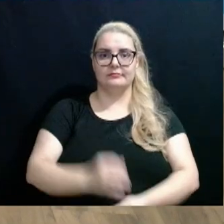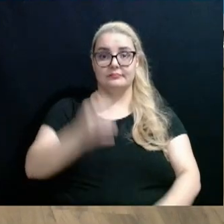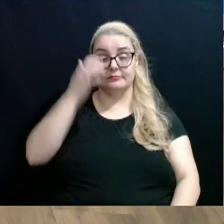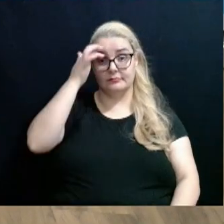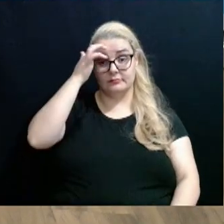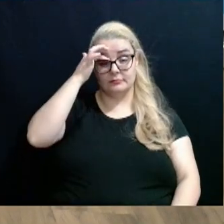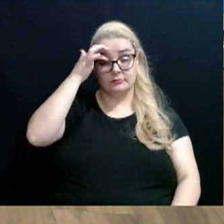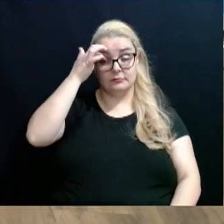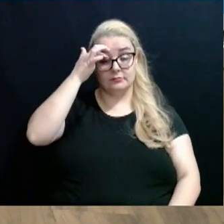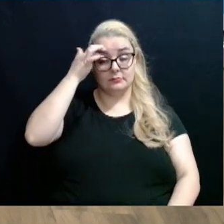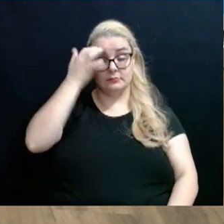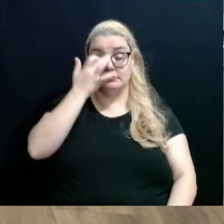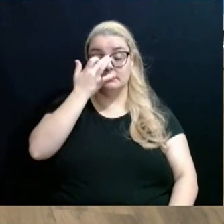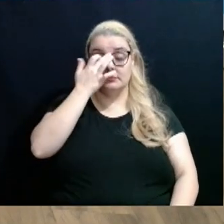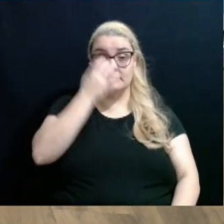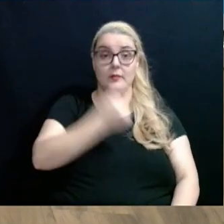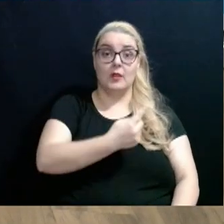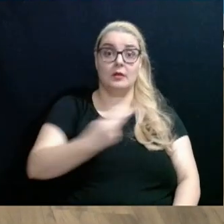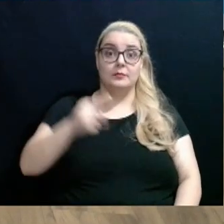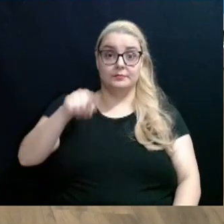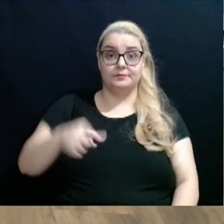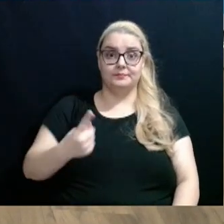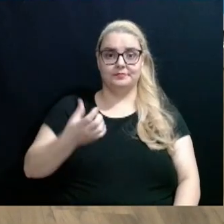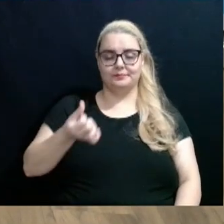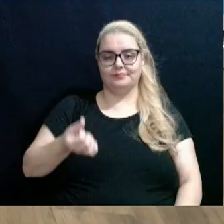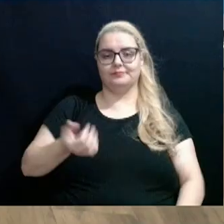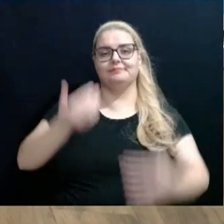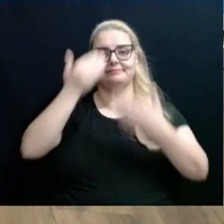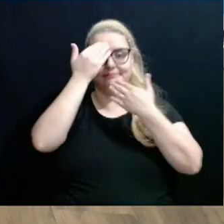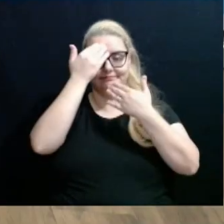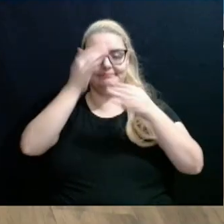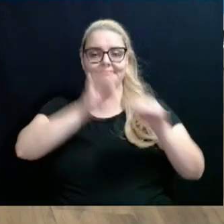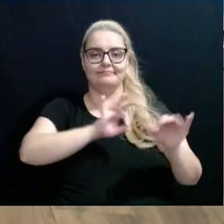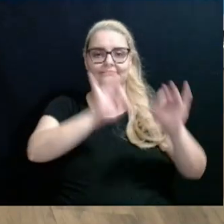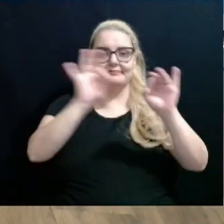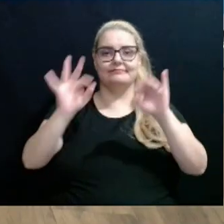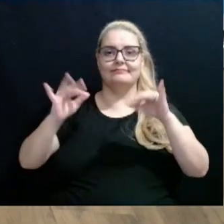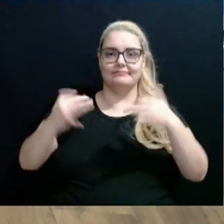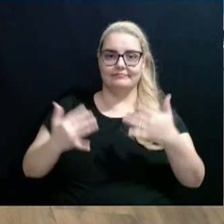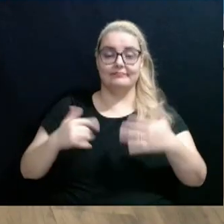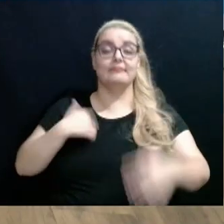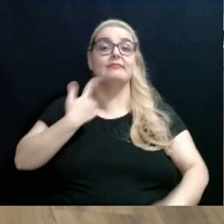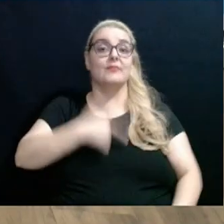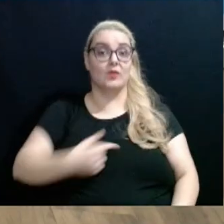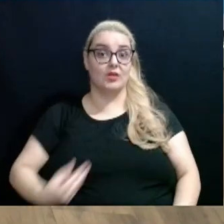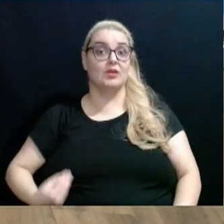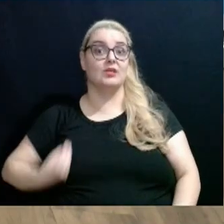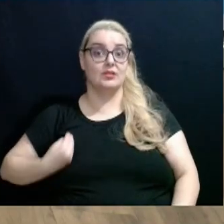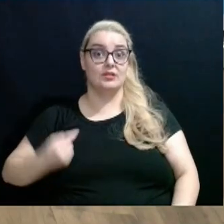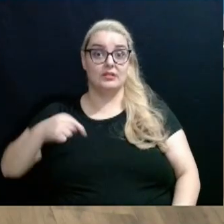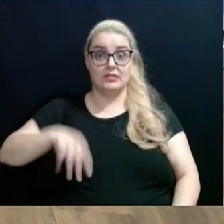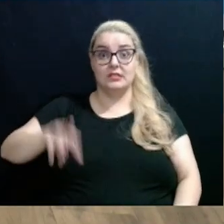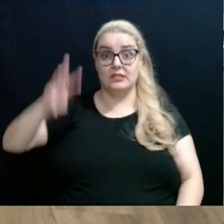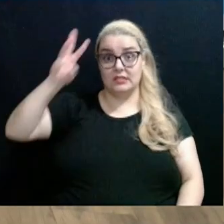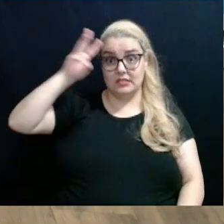12:00 mais 16 minutos. Muito obrigado pela sua companhia, pela sua audiência. Estamos ao vivo nesta terça-feira. Vamos com as notícias